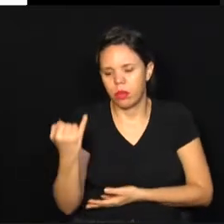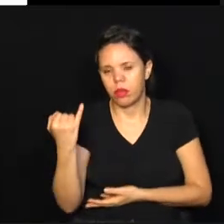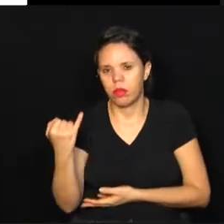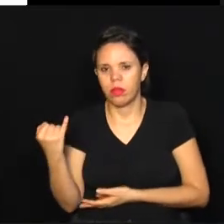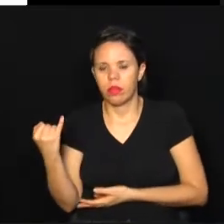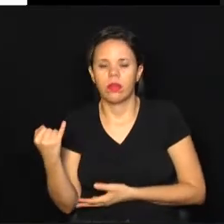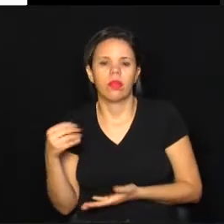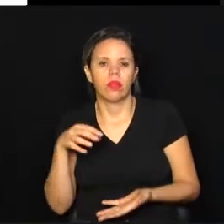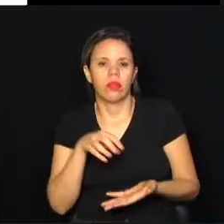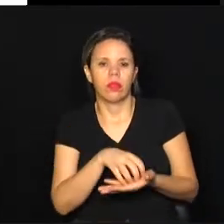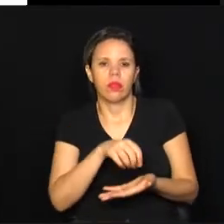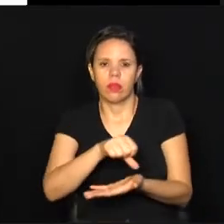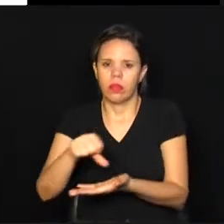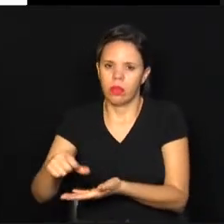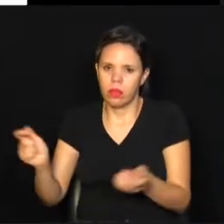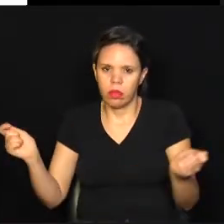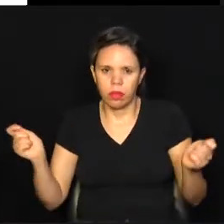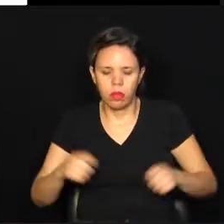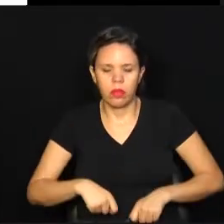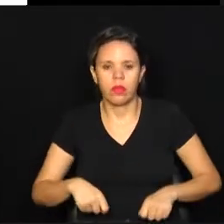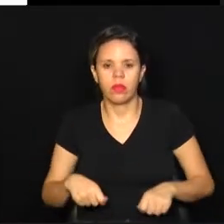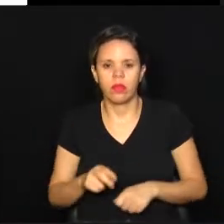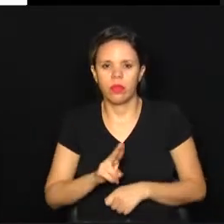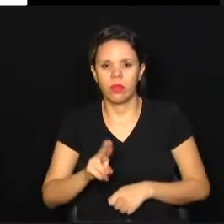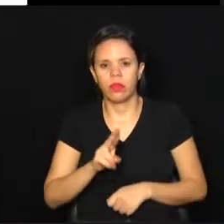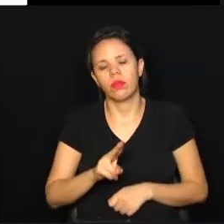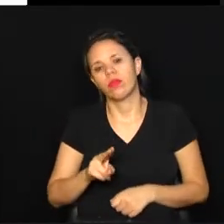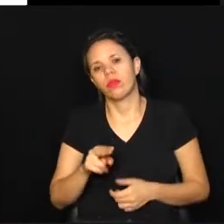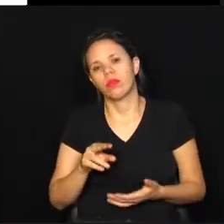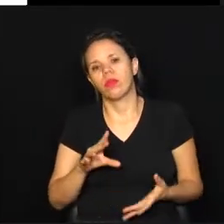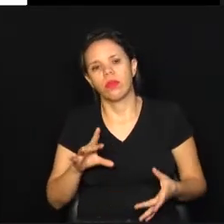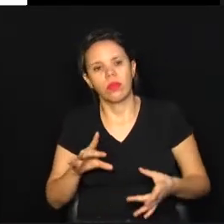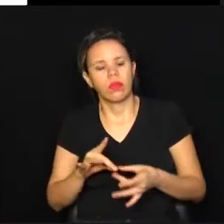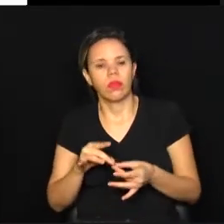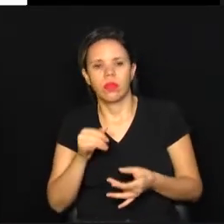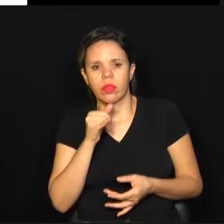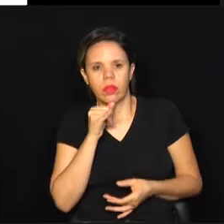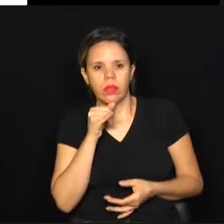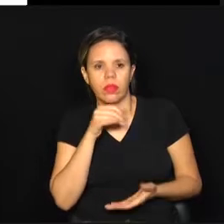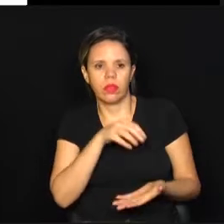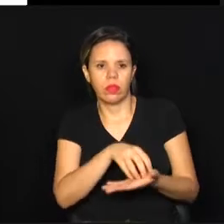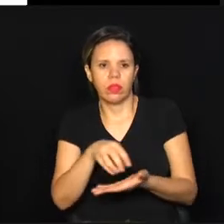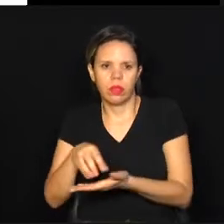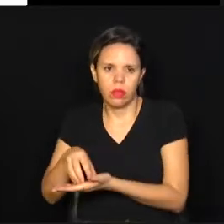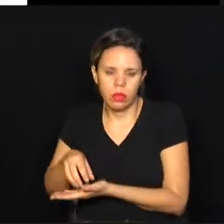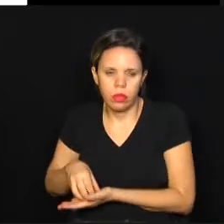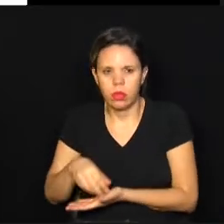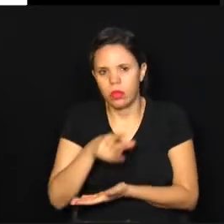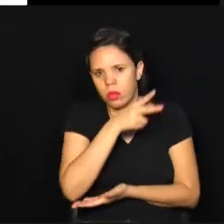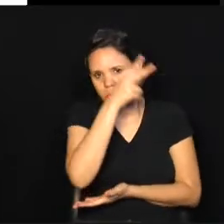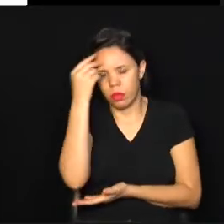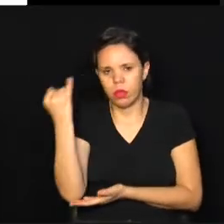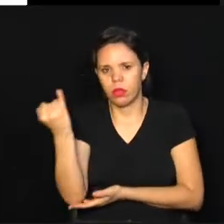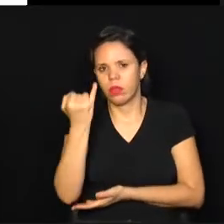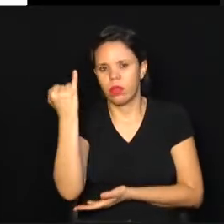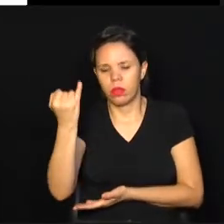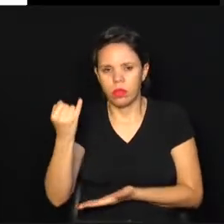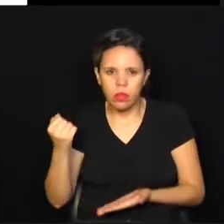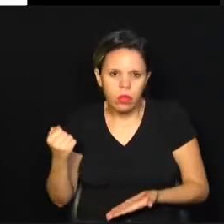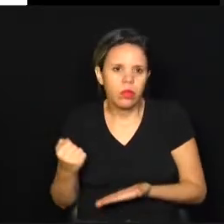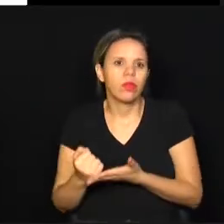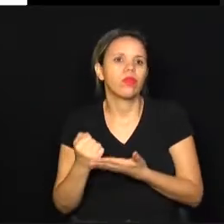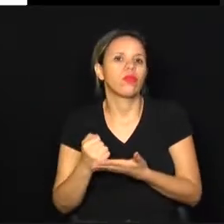As centralidades são potencializadas por usos âncoras, né? Então, equipamentos importantes que possam puxar